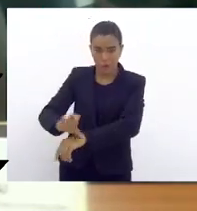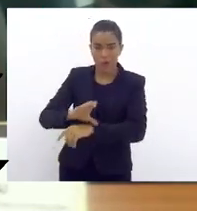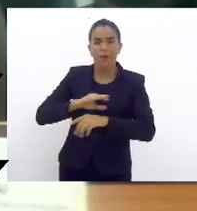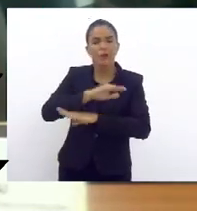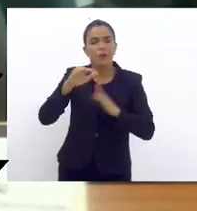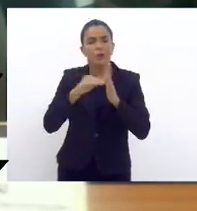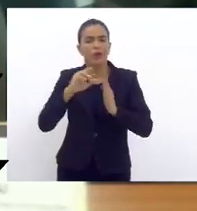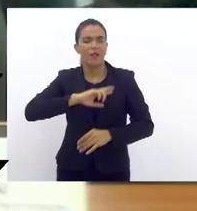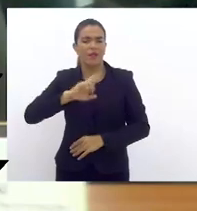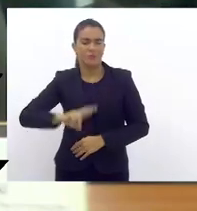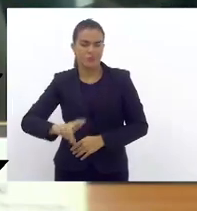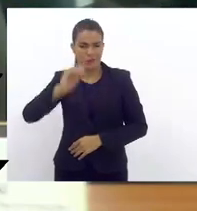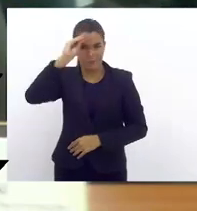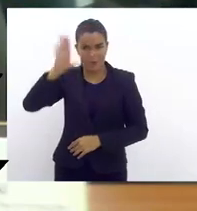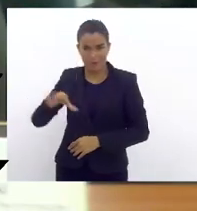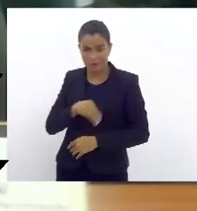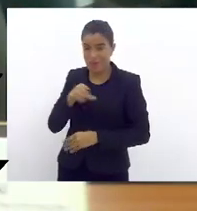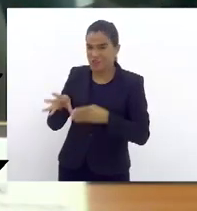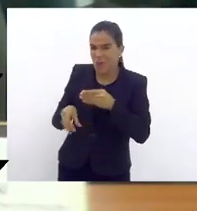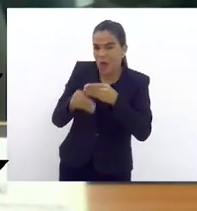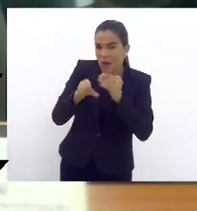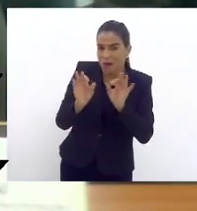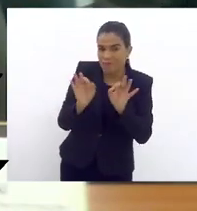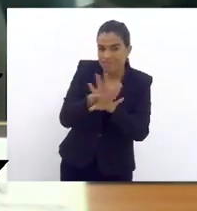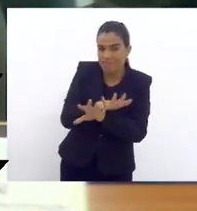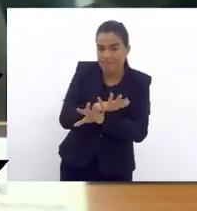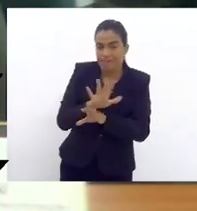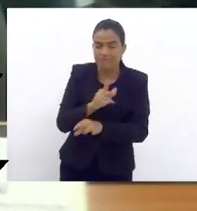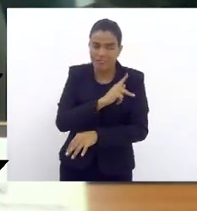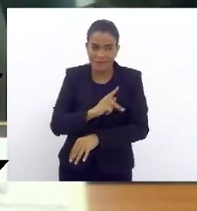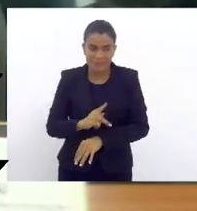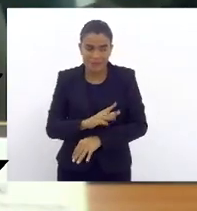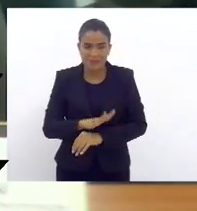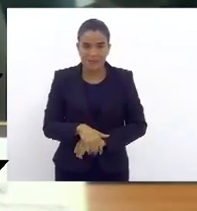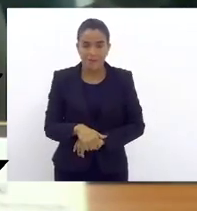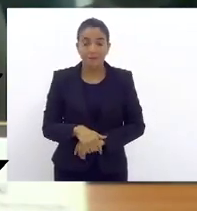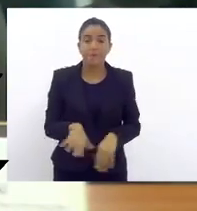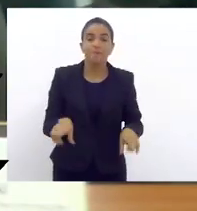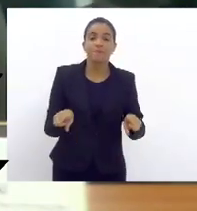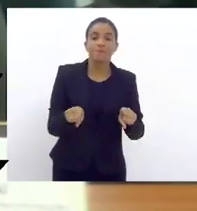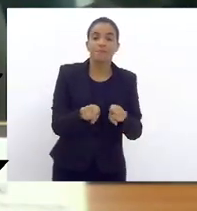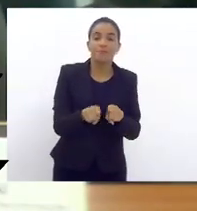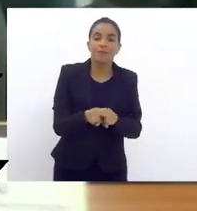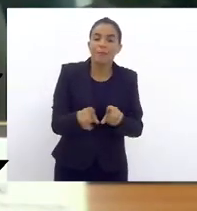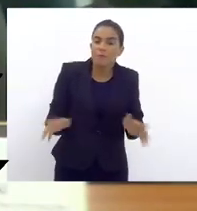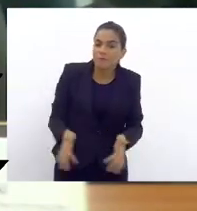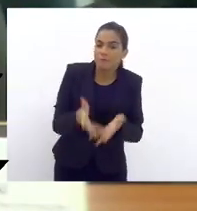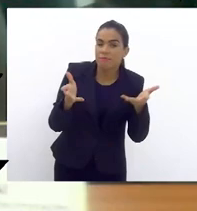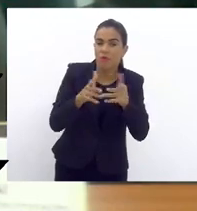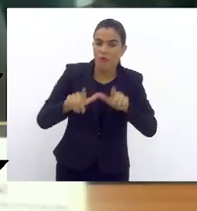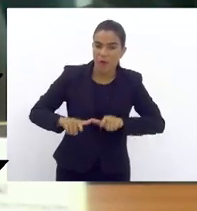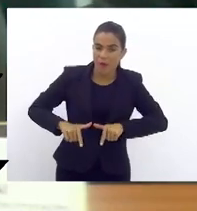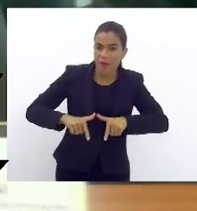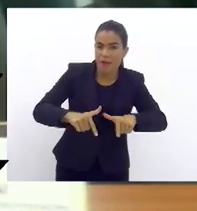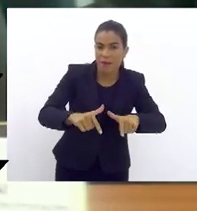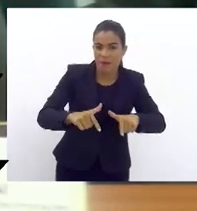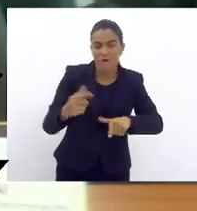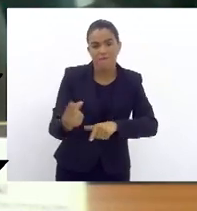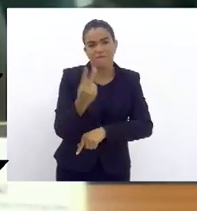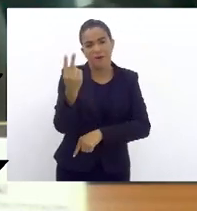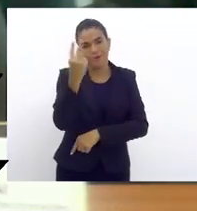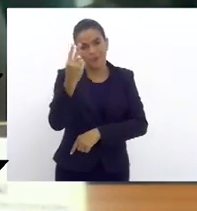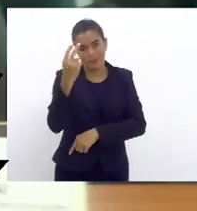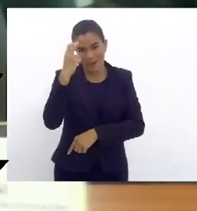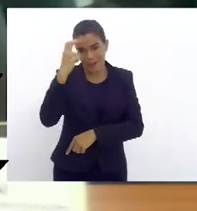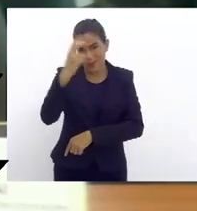forma de religiosidade de matriz africana para concluir Presidente também promover ações que valorizem a nossa